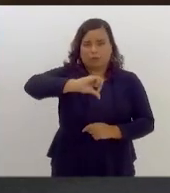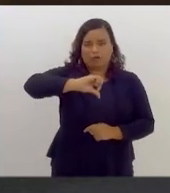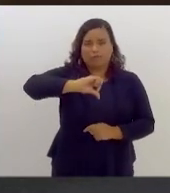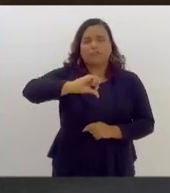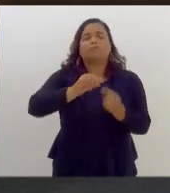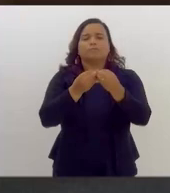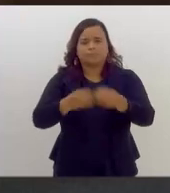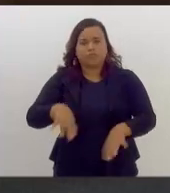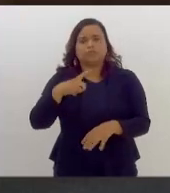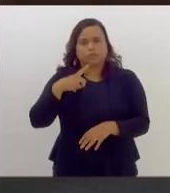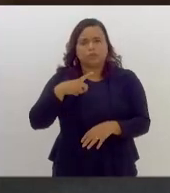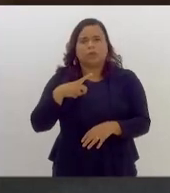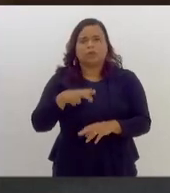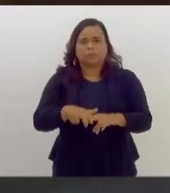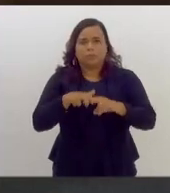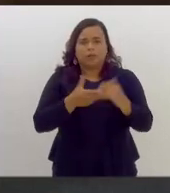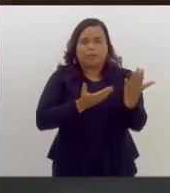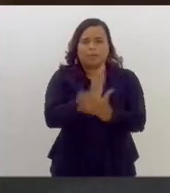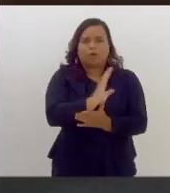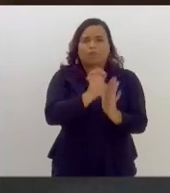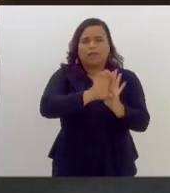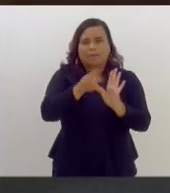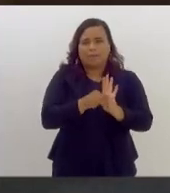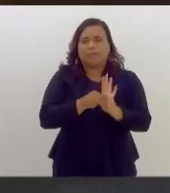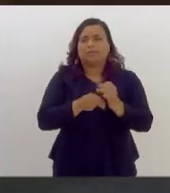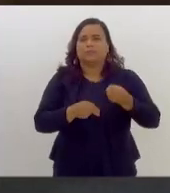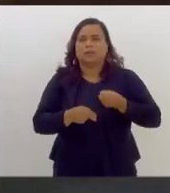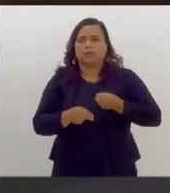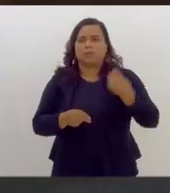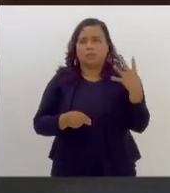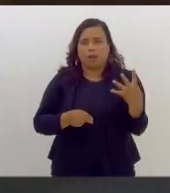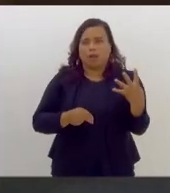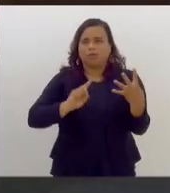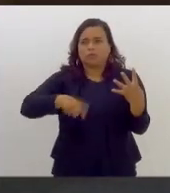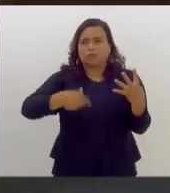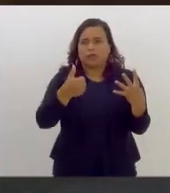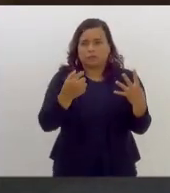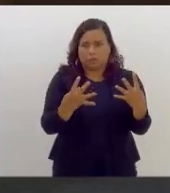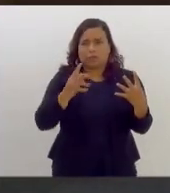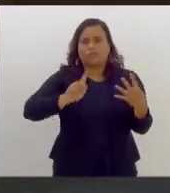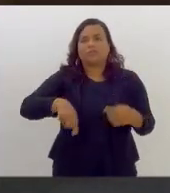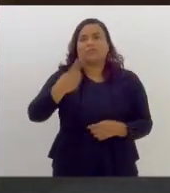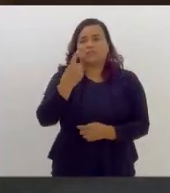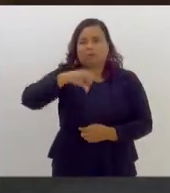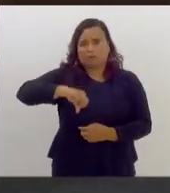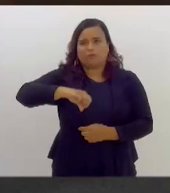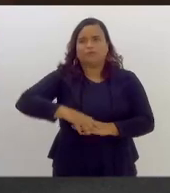também prejudicada pela aprovação das emendas número 4, 14 e 19.